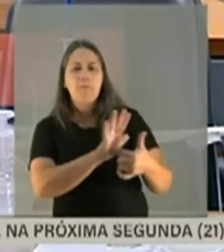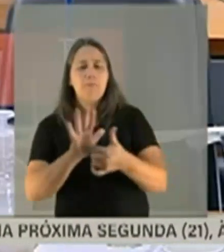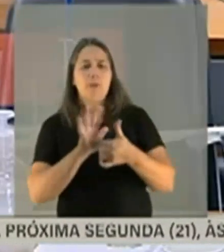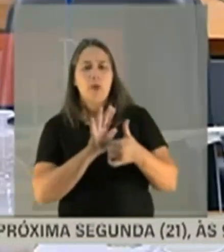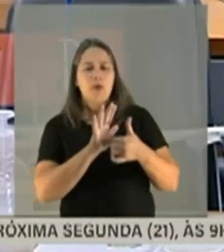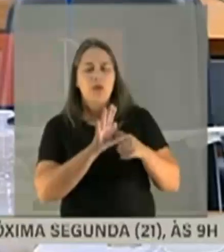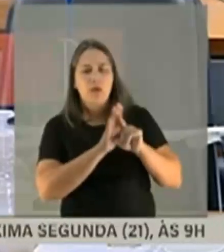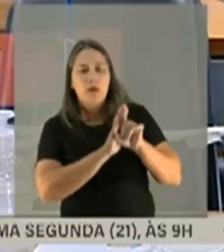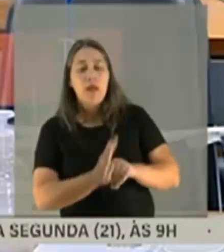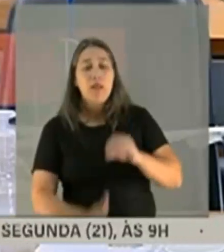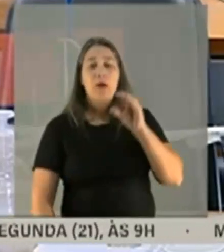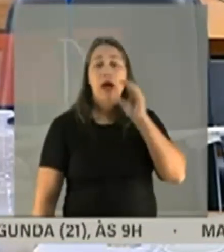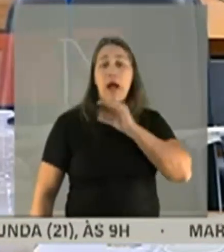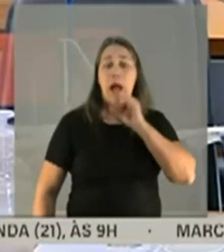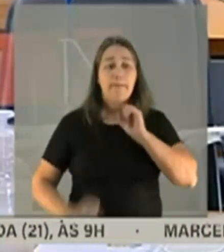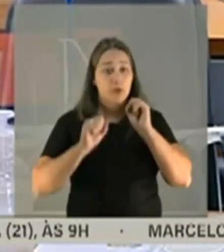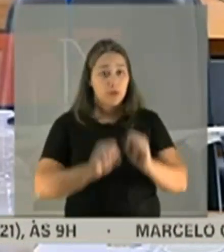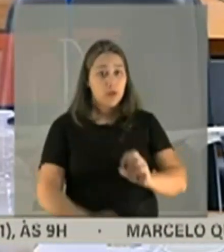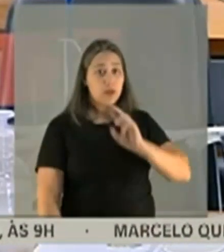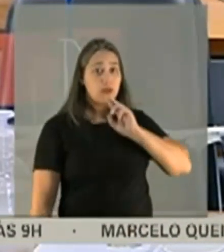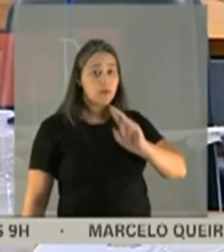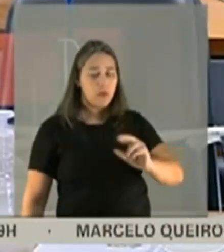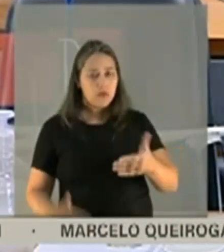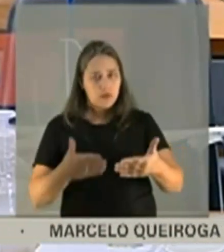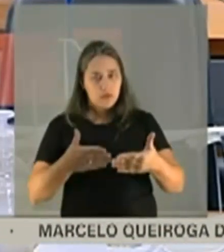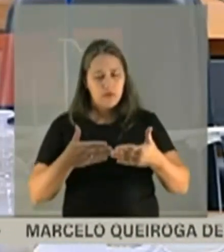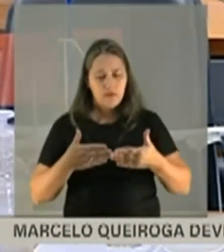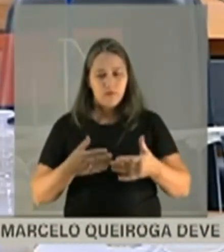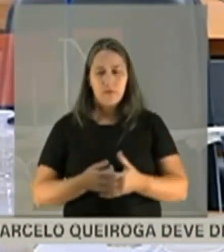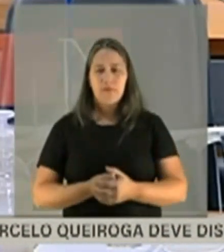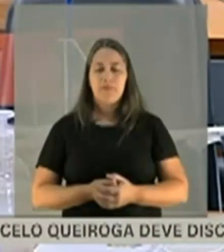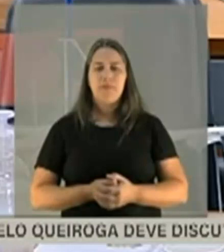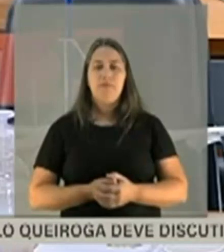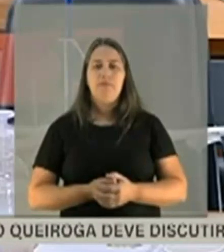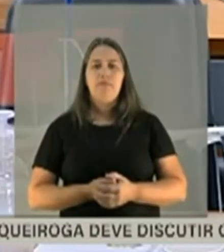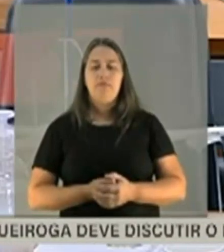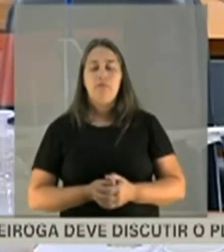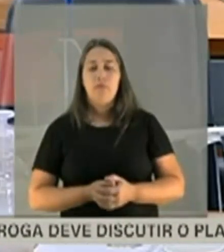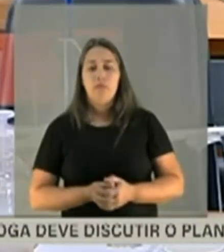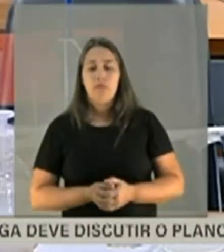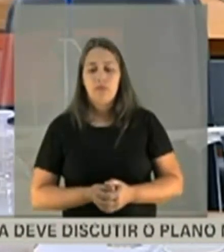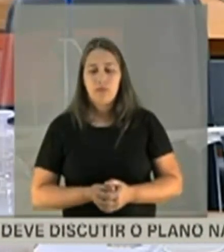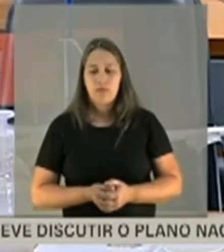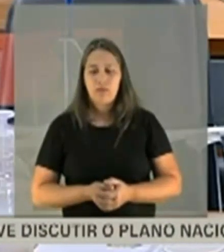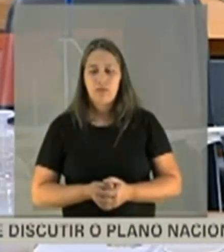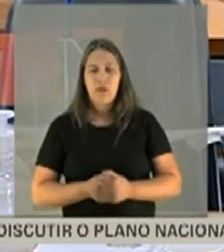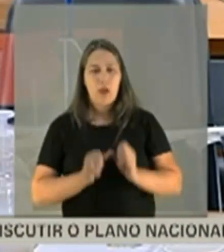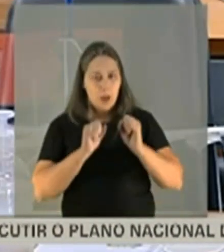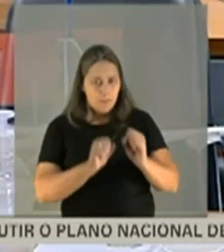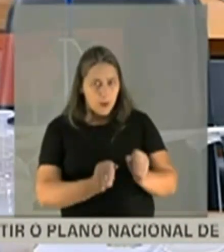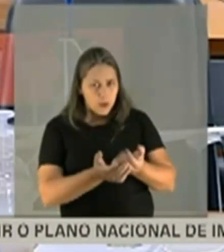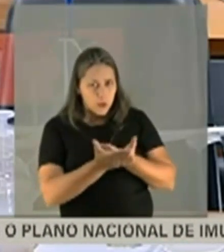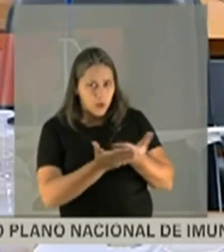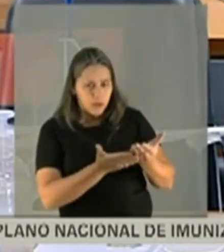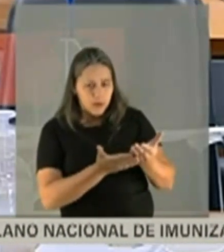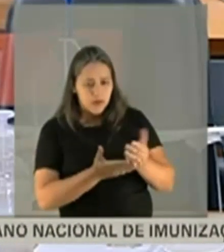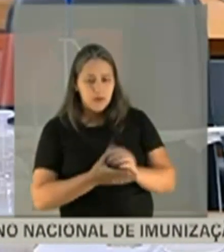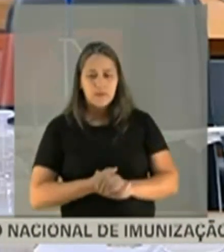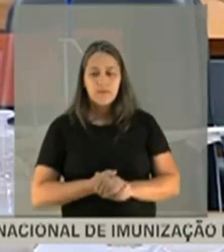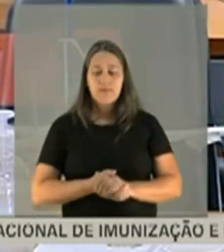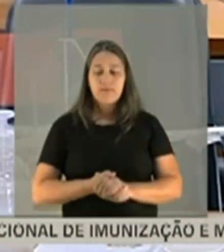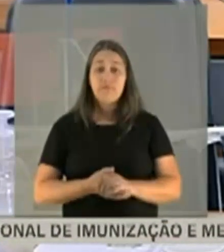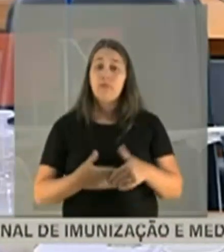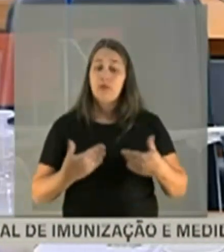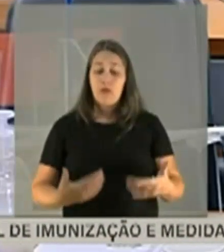meta-análise, rapidamente, se o senhor puder dar a resposta, por favor. Vossa Excelência. Posso começar?